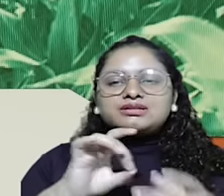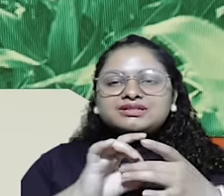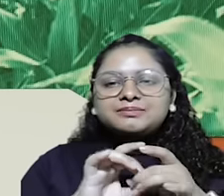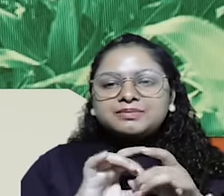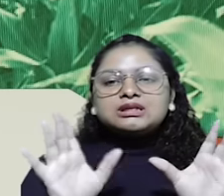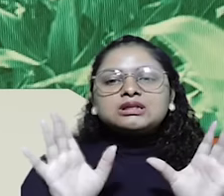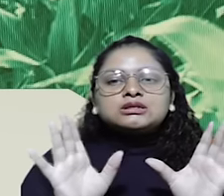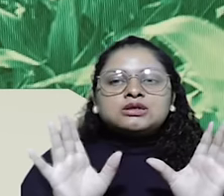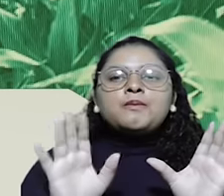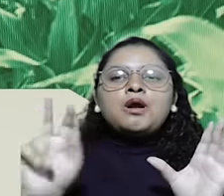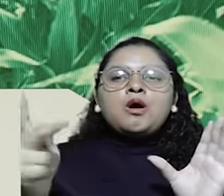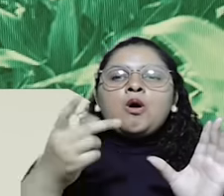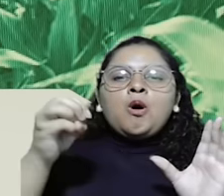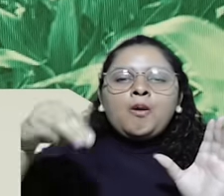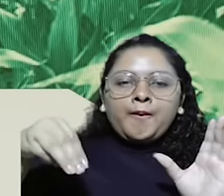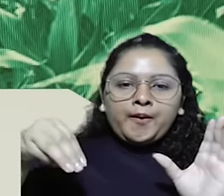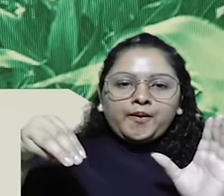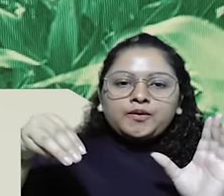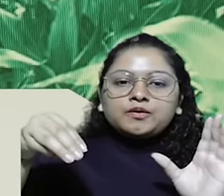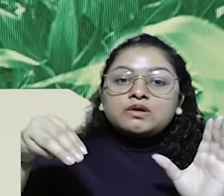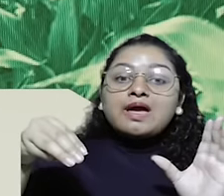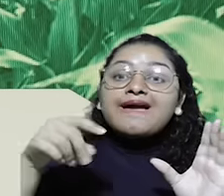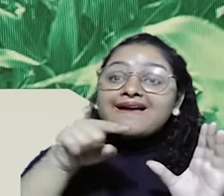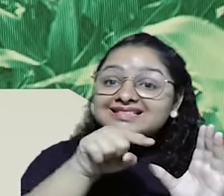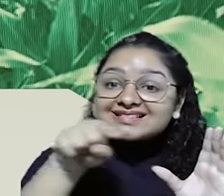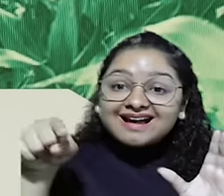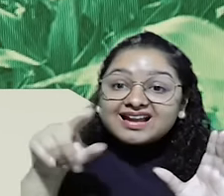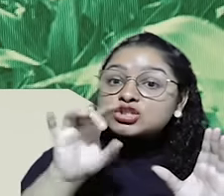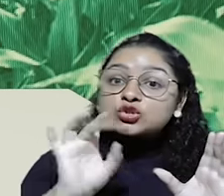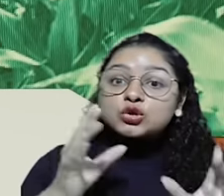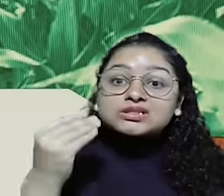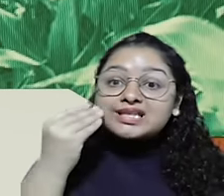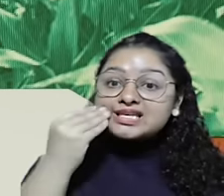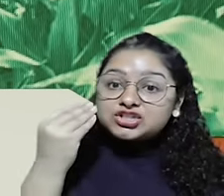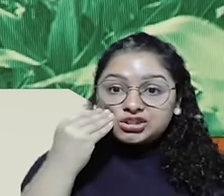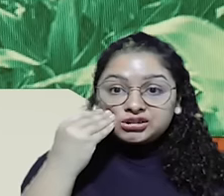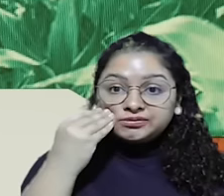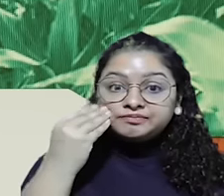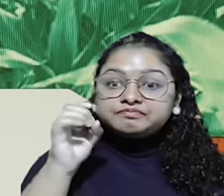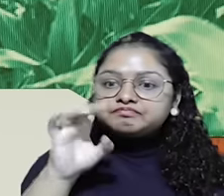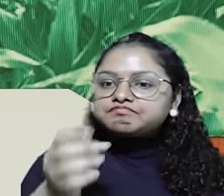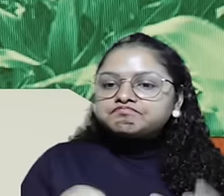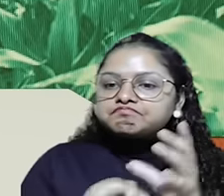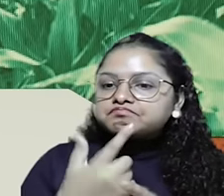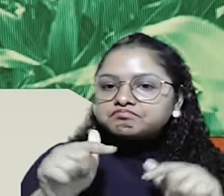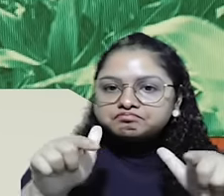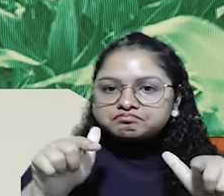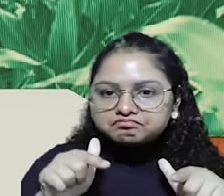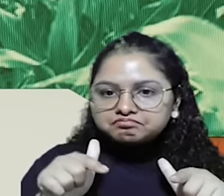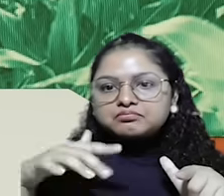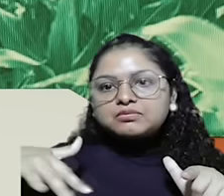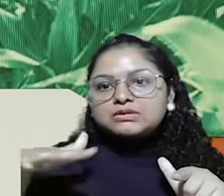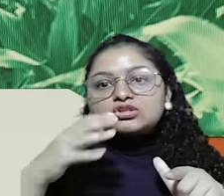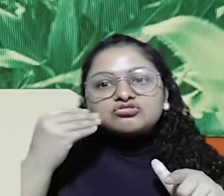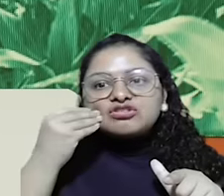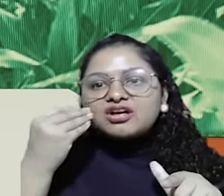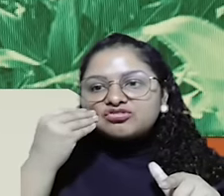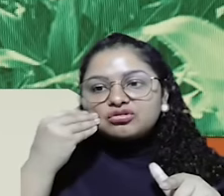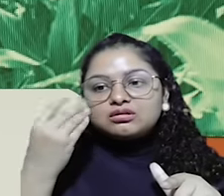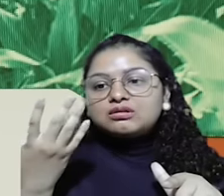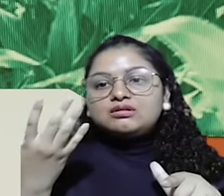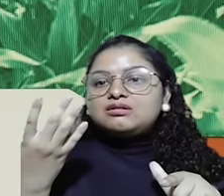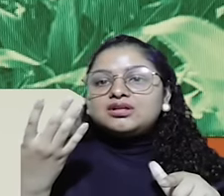para homologação Essa parte é só para teste então se você emitir um documento no ambiente de teste ele não tem validade